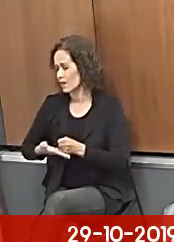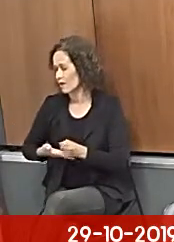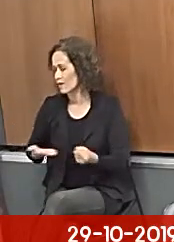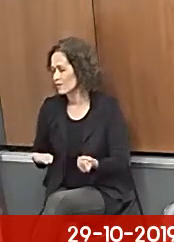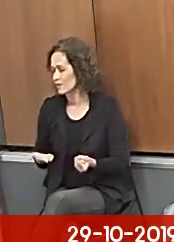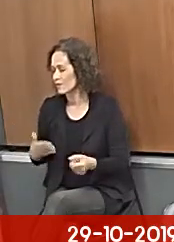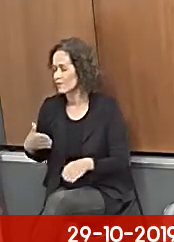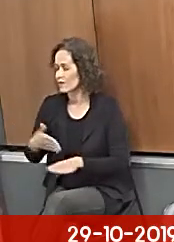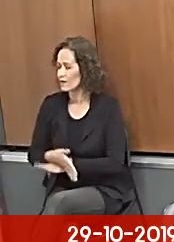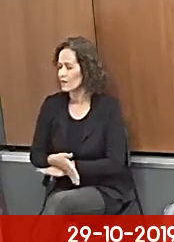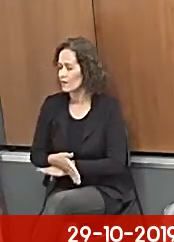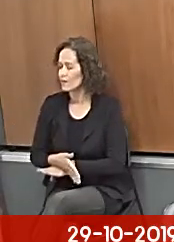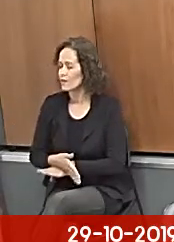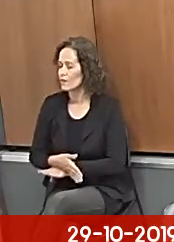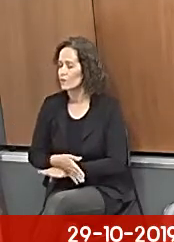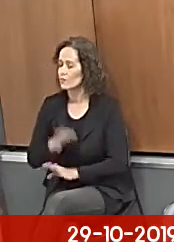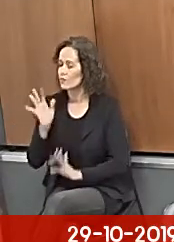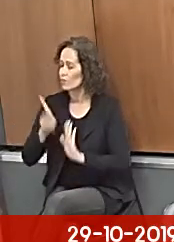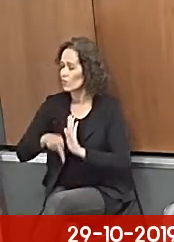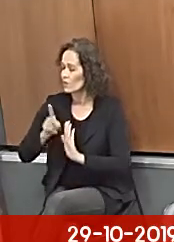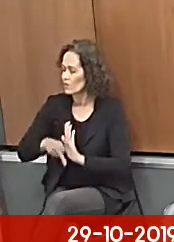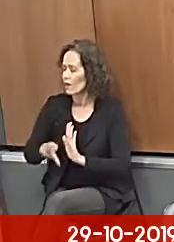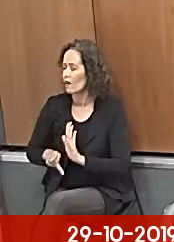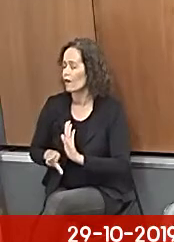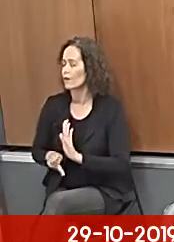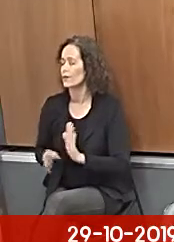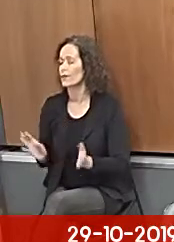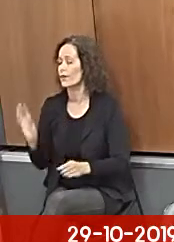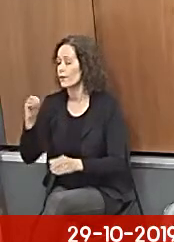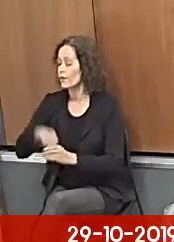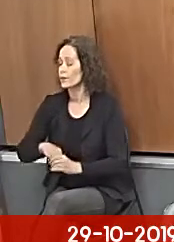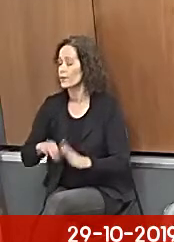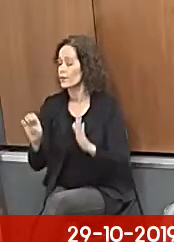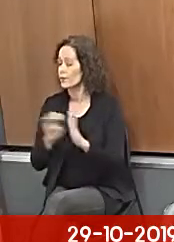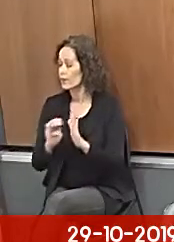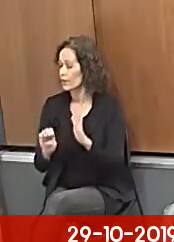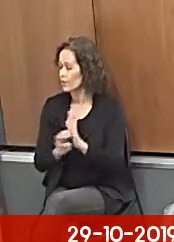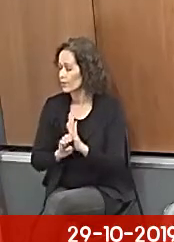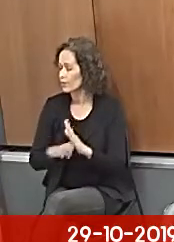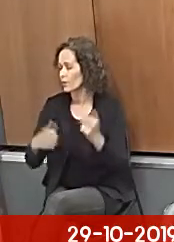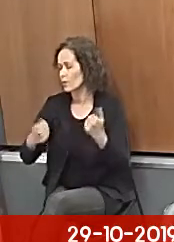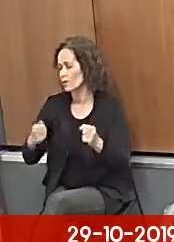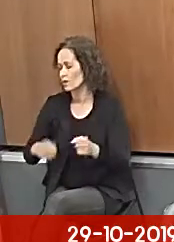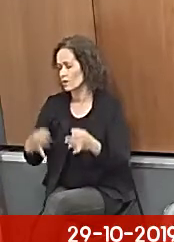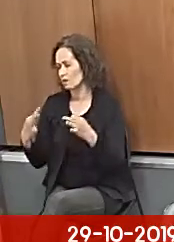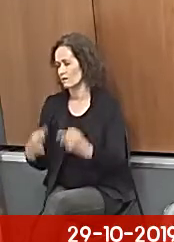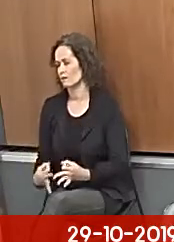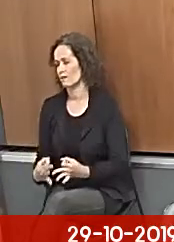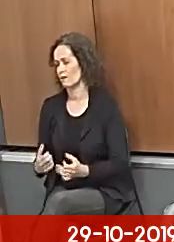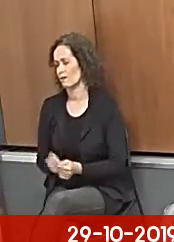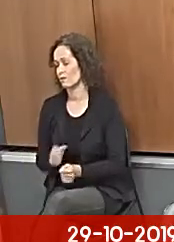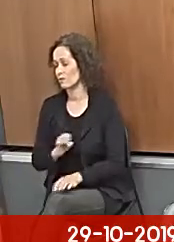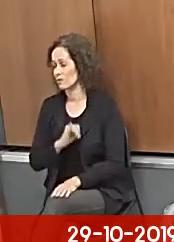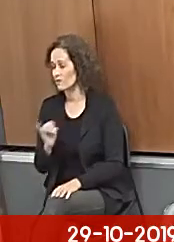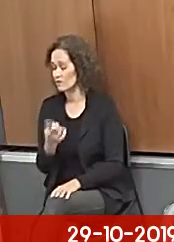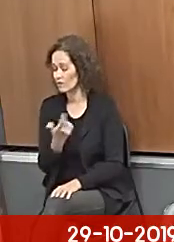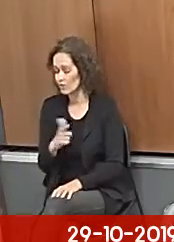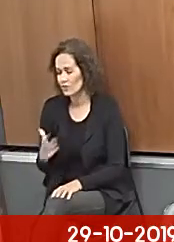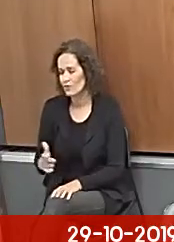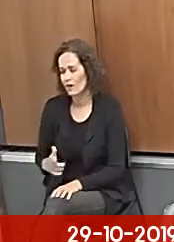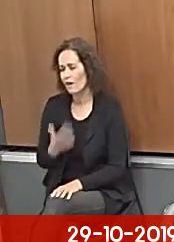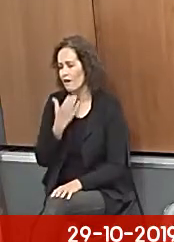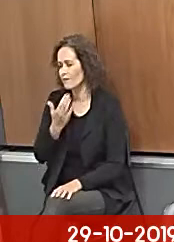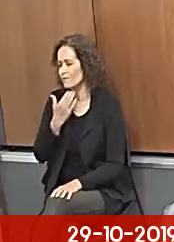projeto, a documentação, o estatuto tem que estar regular. Sem isso, inviabiliza qualquer tipo de ação, qualquer tipo